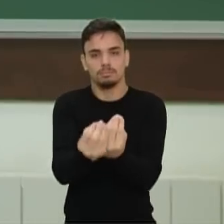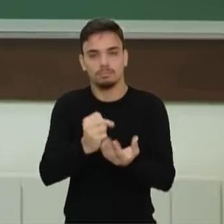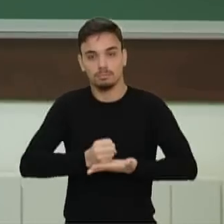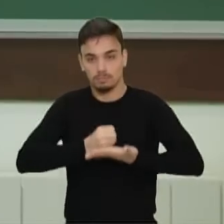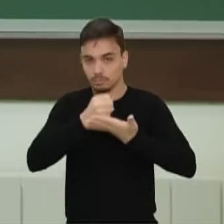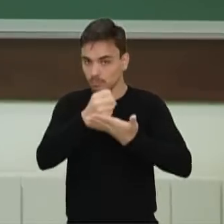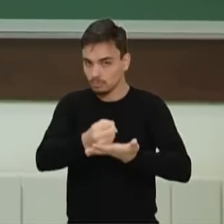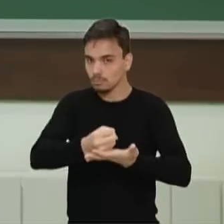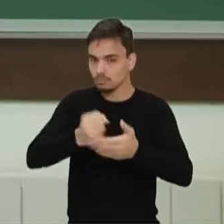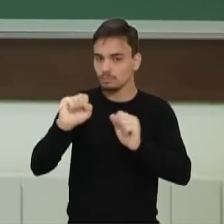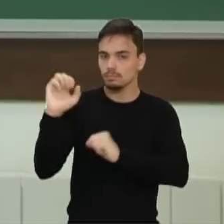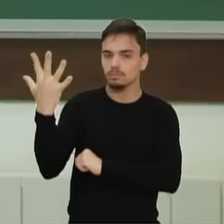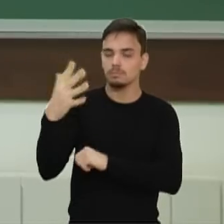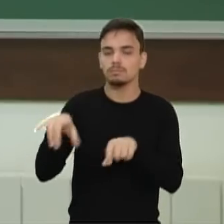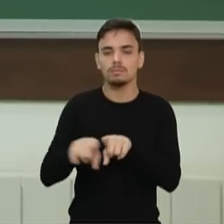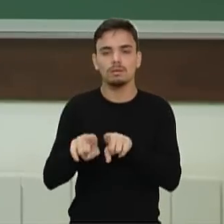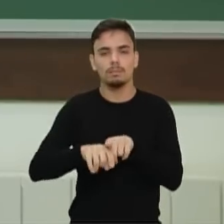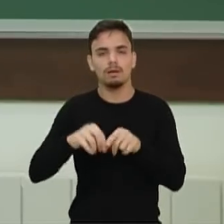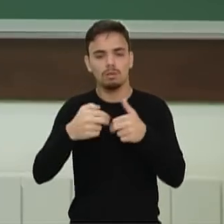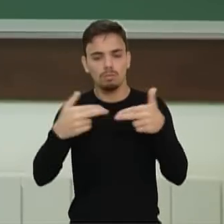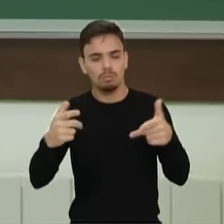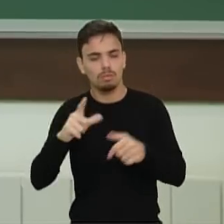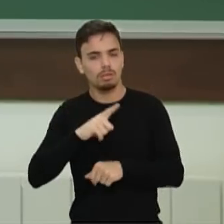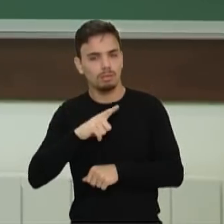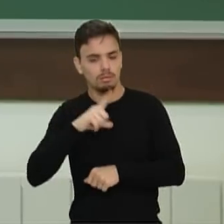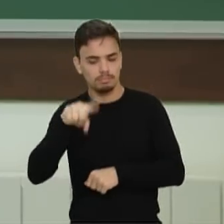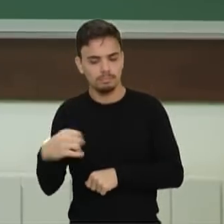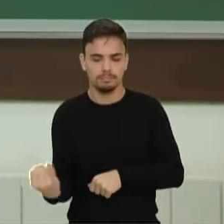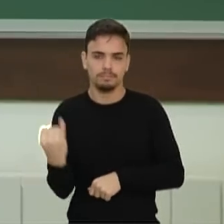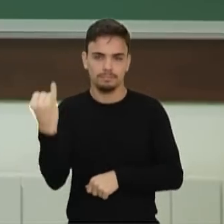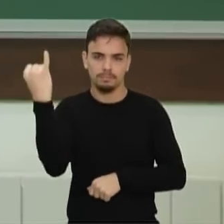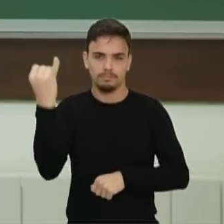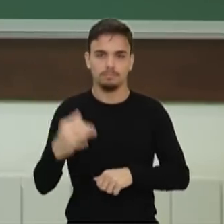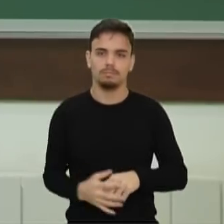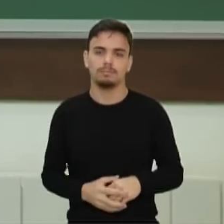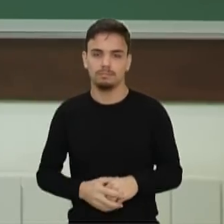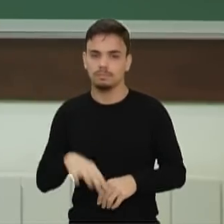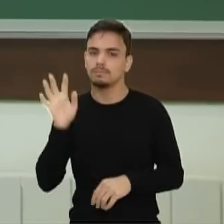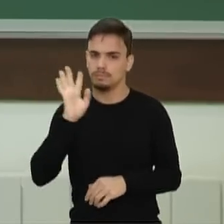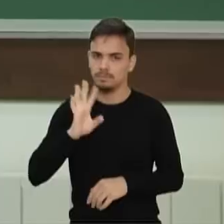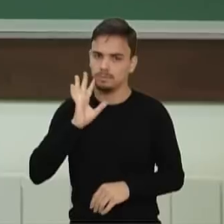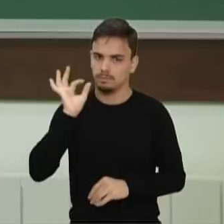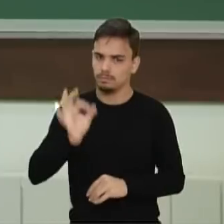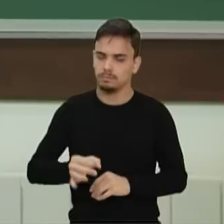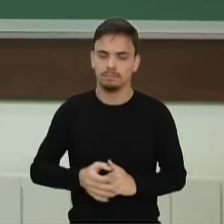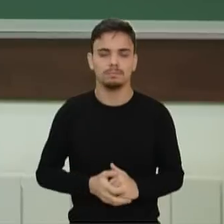causa, né? Algo que a gente acha que é importante. Muito legal isso,